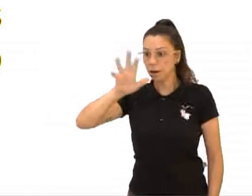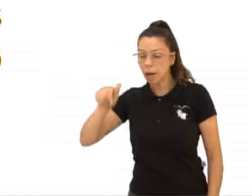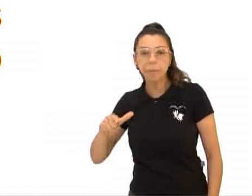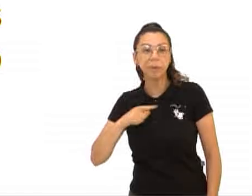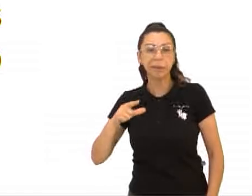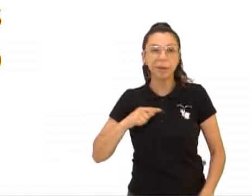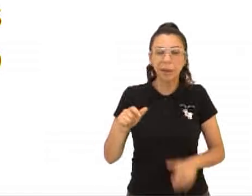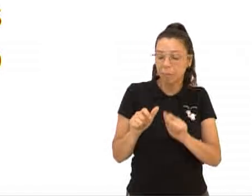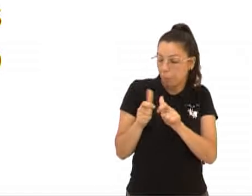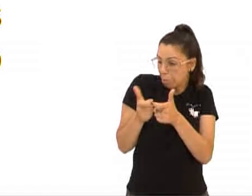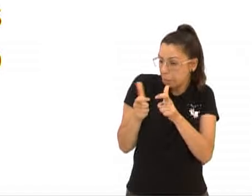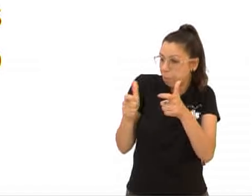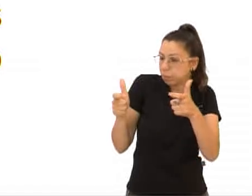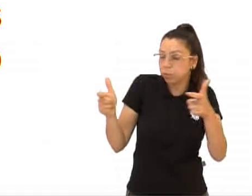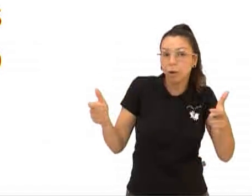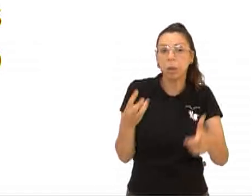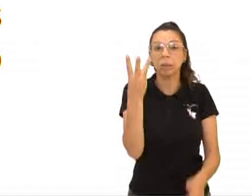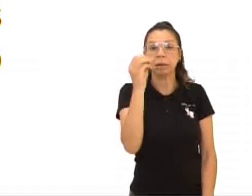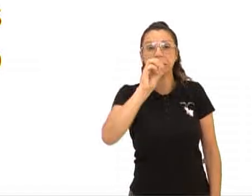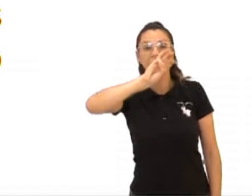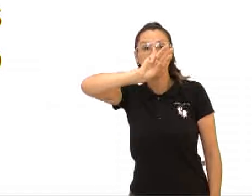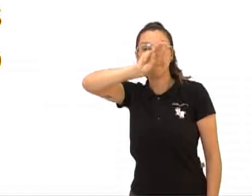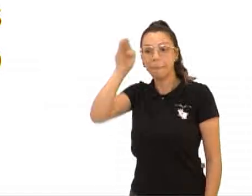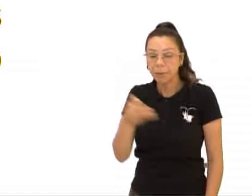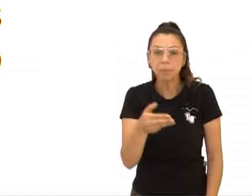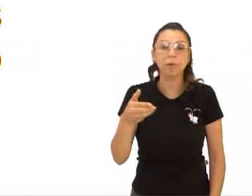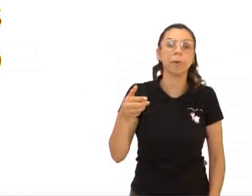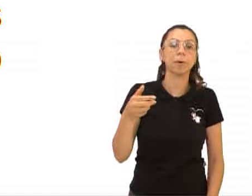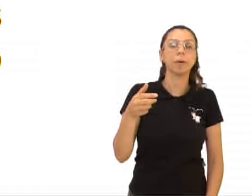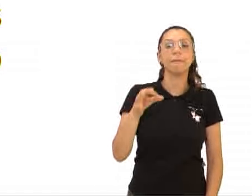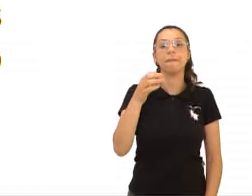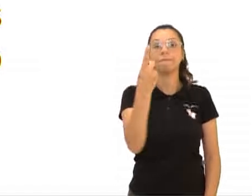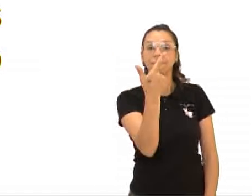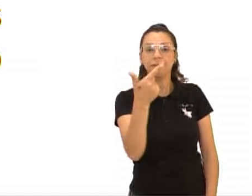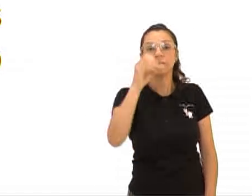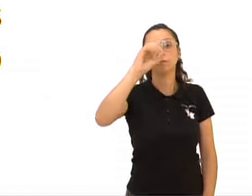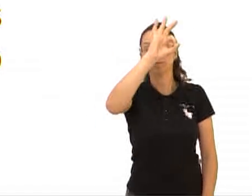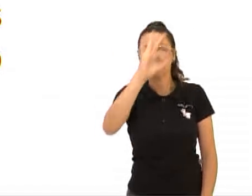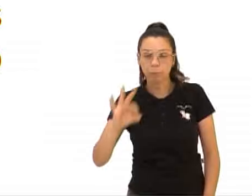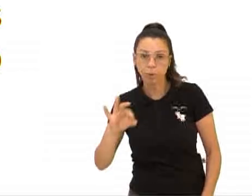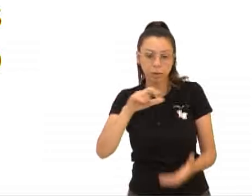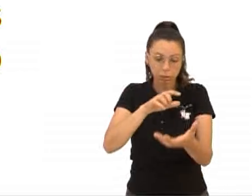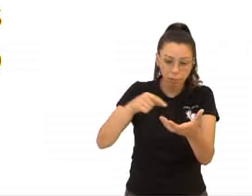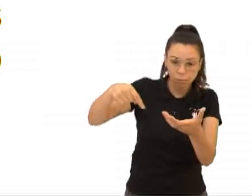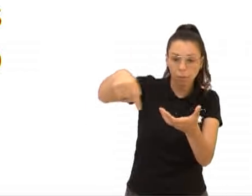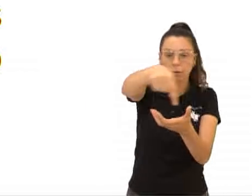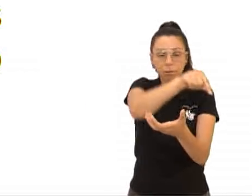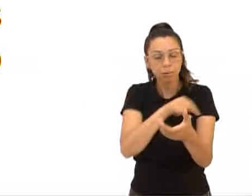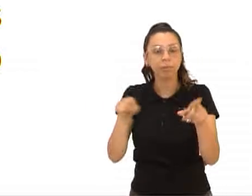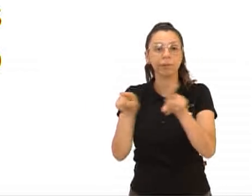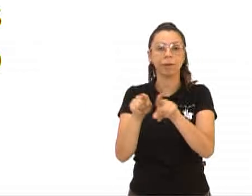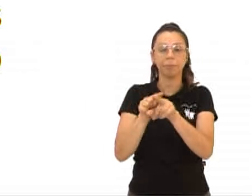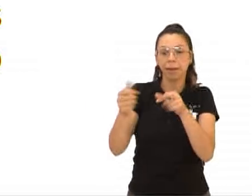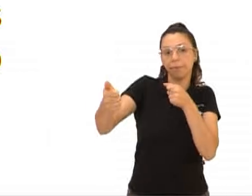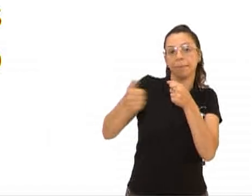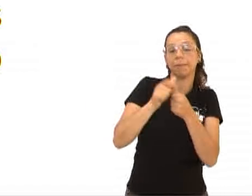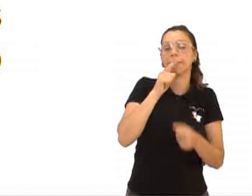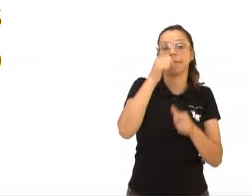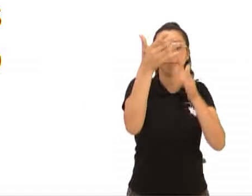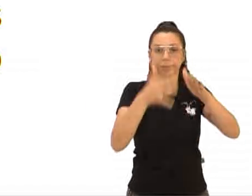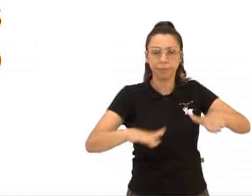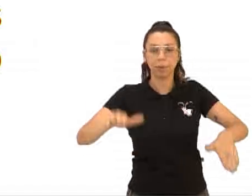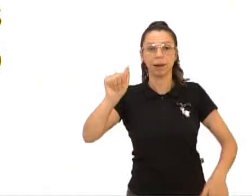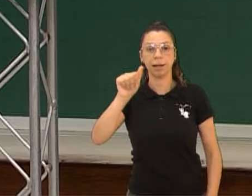milhões de quilômetros quadrados, ocupa 20% da área total do planeta. É banhada pelo Oceano Atlântico na sua